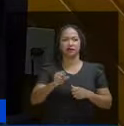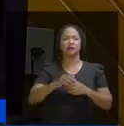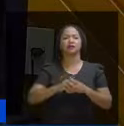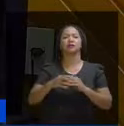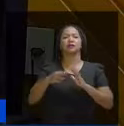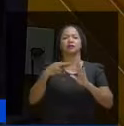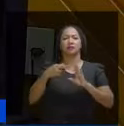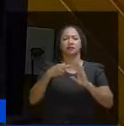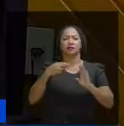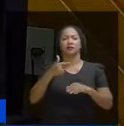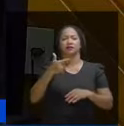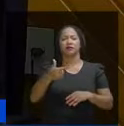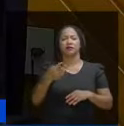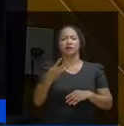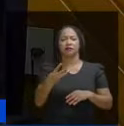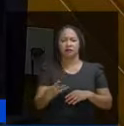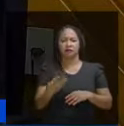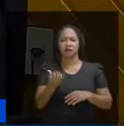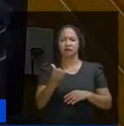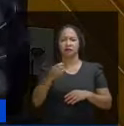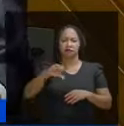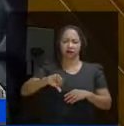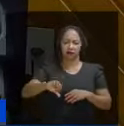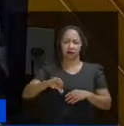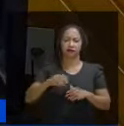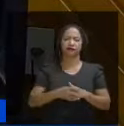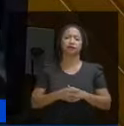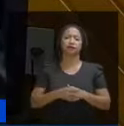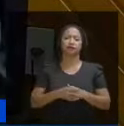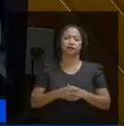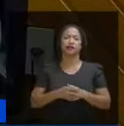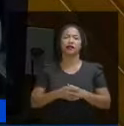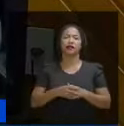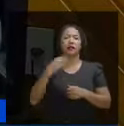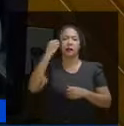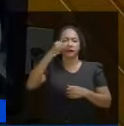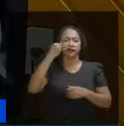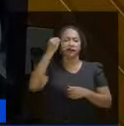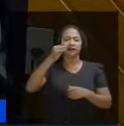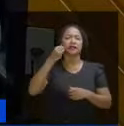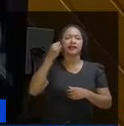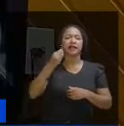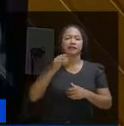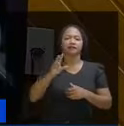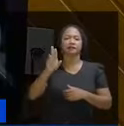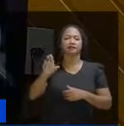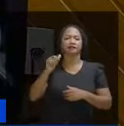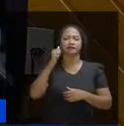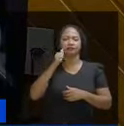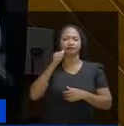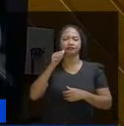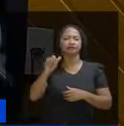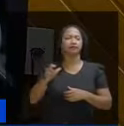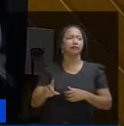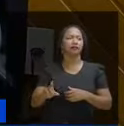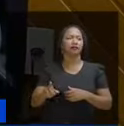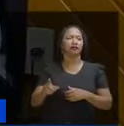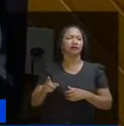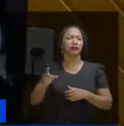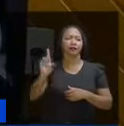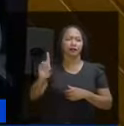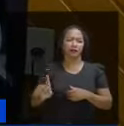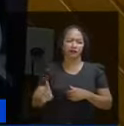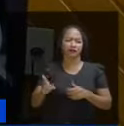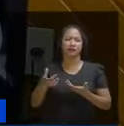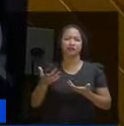TSE 23.609. Na espécie, observa-se que a recorrente possui anotação de filiação